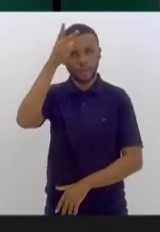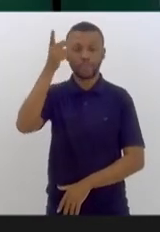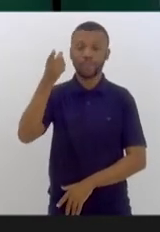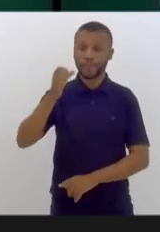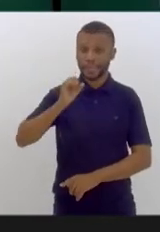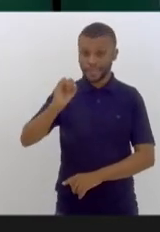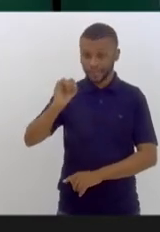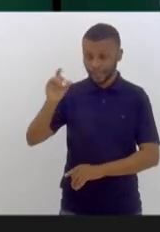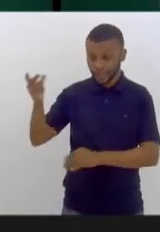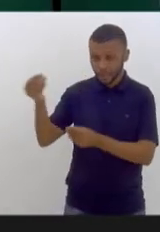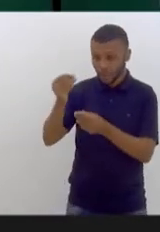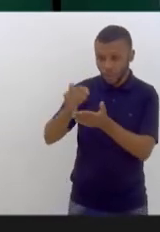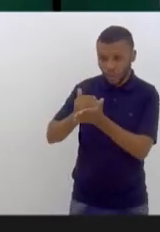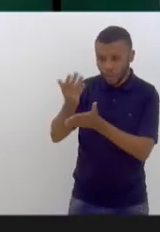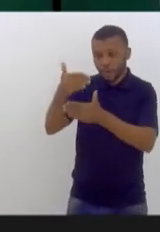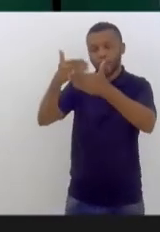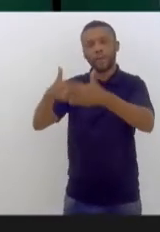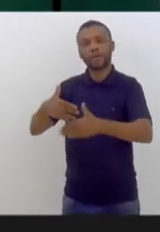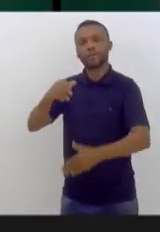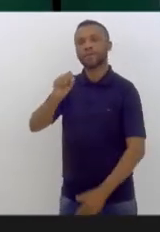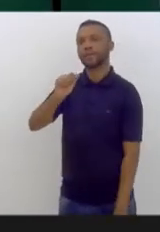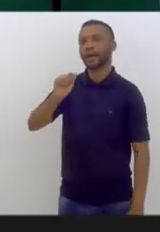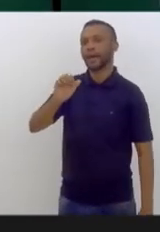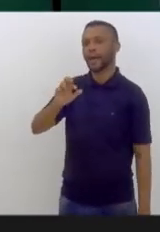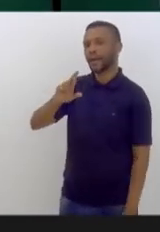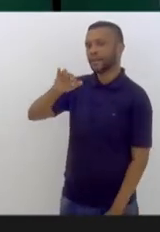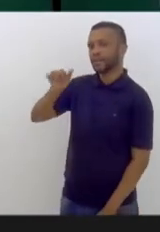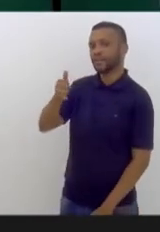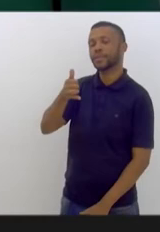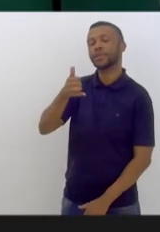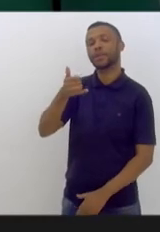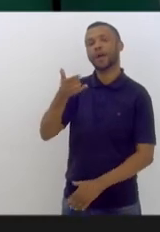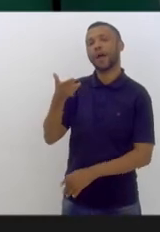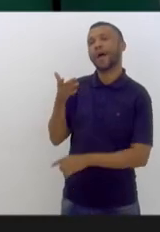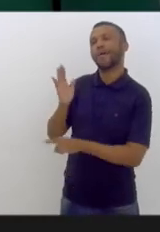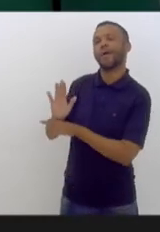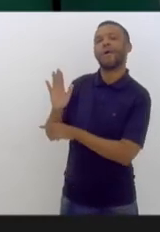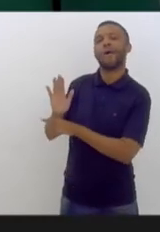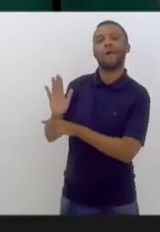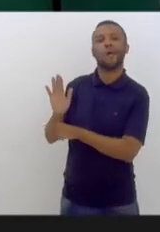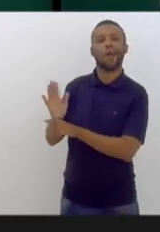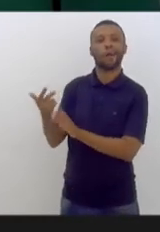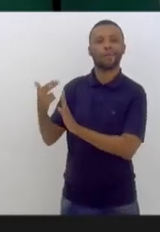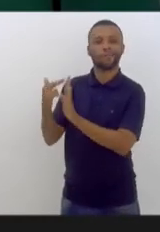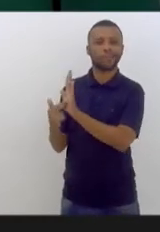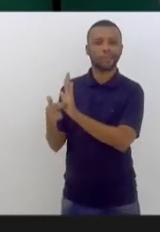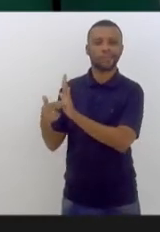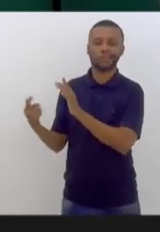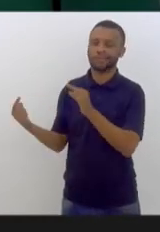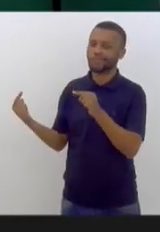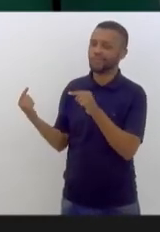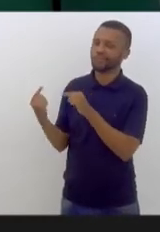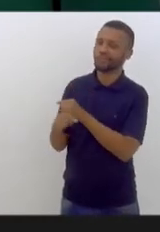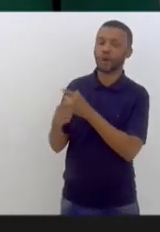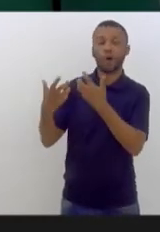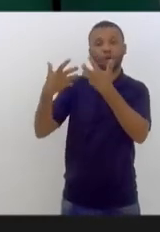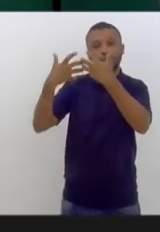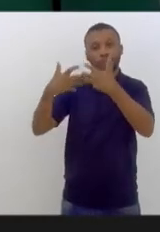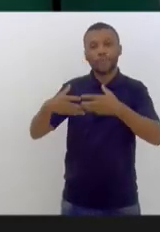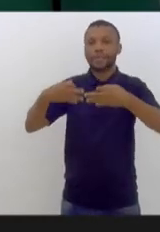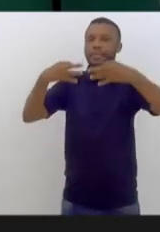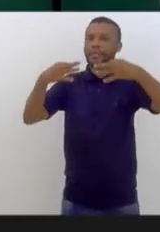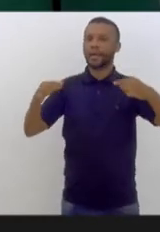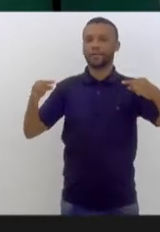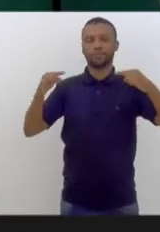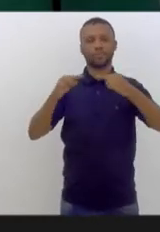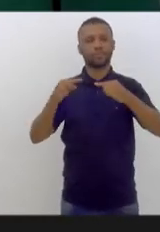trazer o Saerge significa contar com um regime de colaboração que não tem funcionado de forma